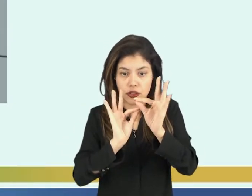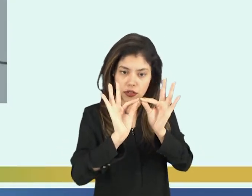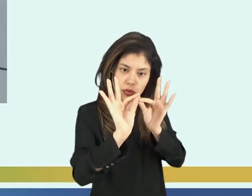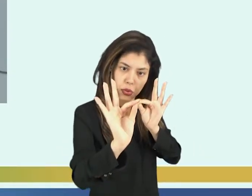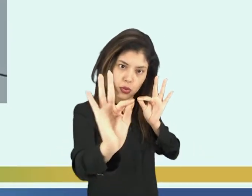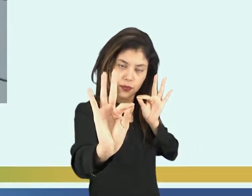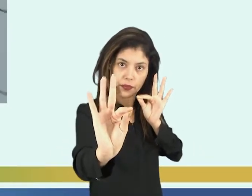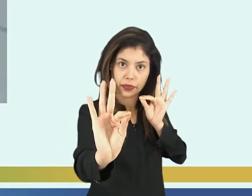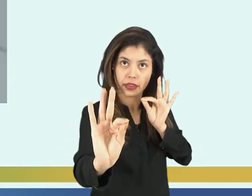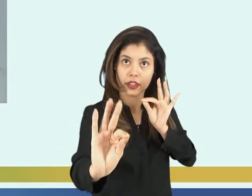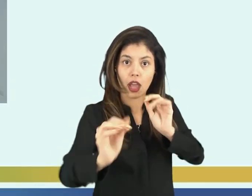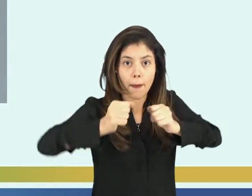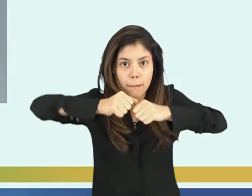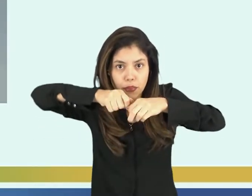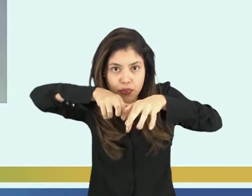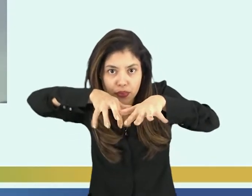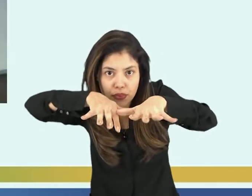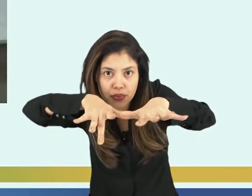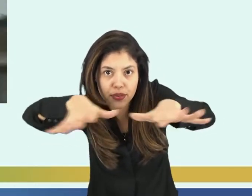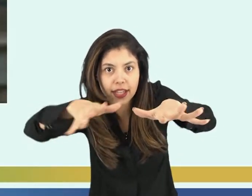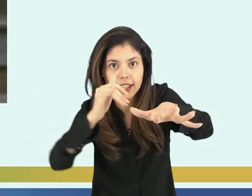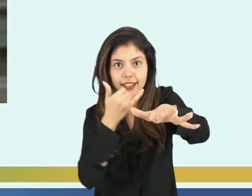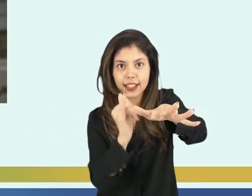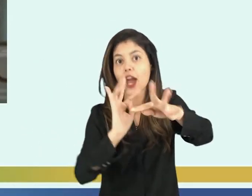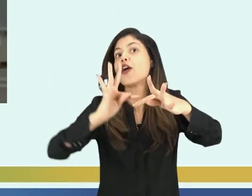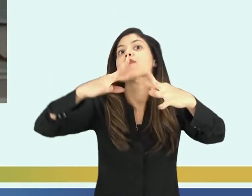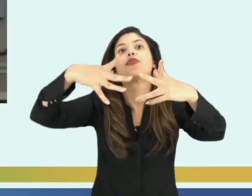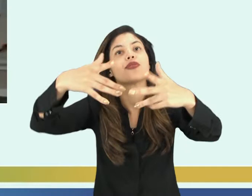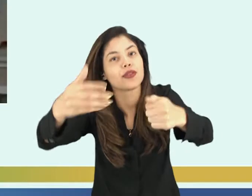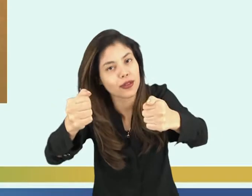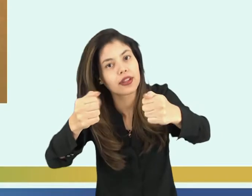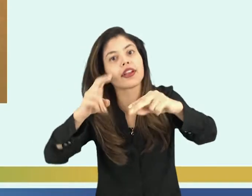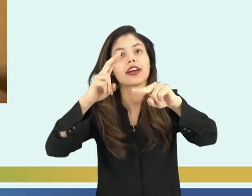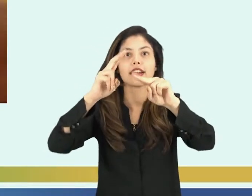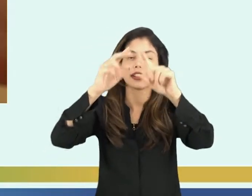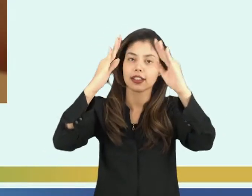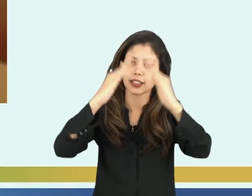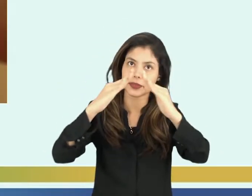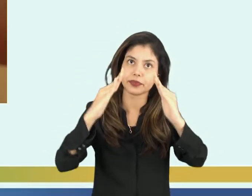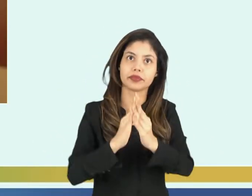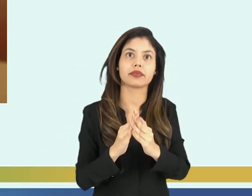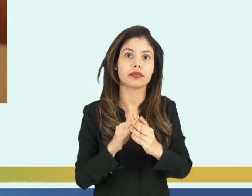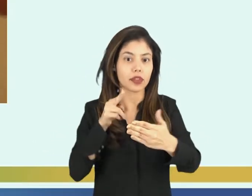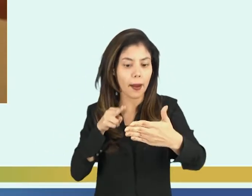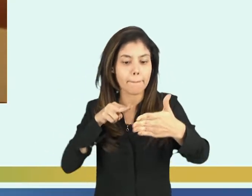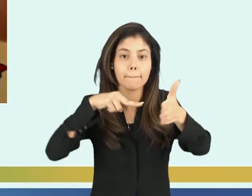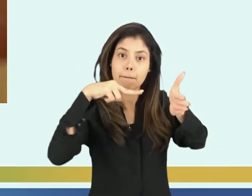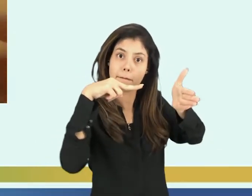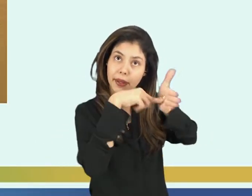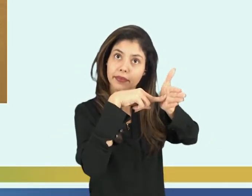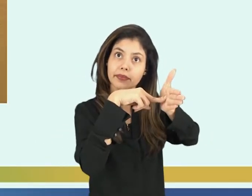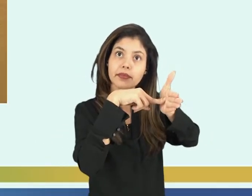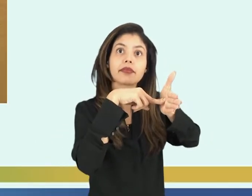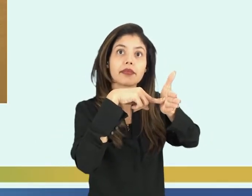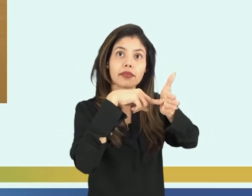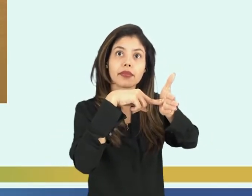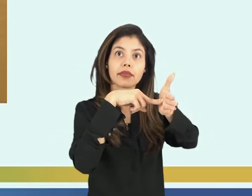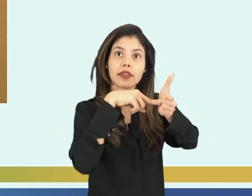cabo até os fios que distribuem energia por todos os cômodos. A ponta deste fio é a